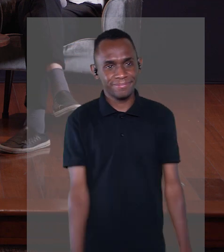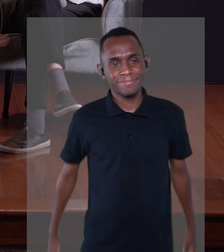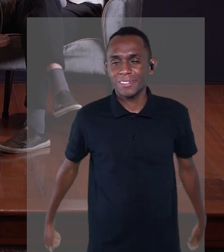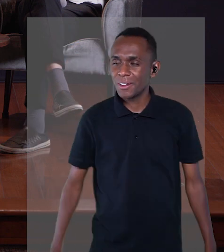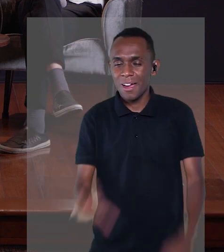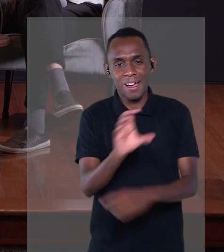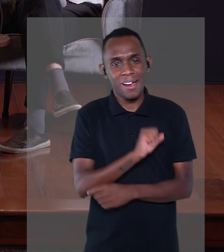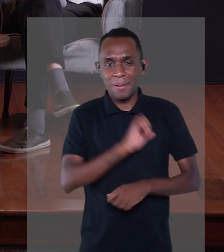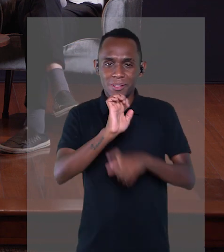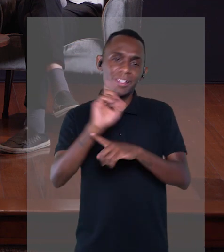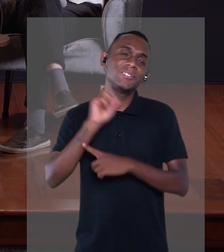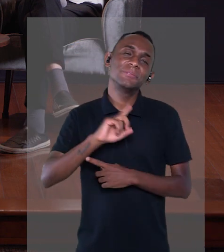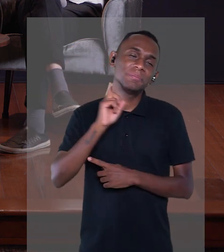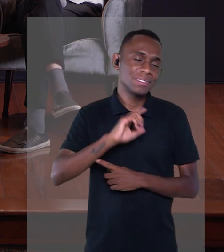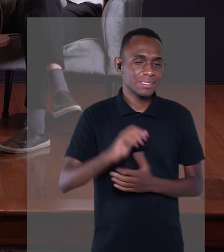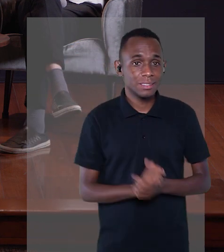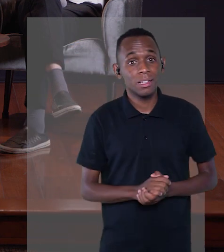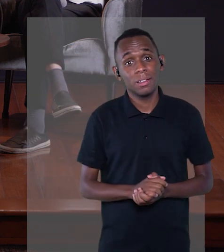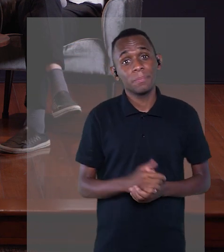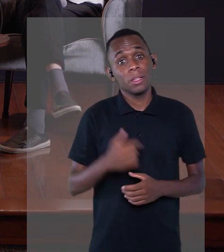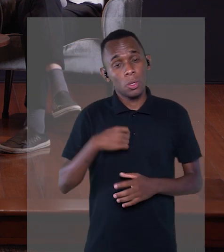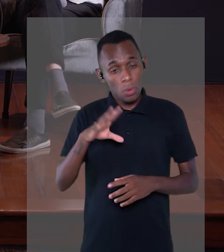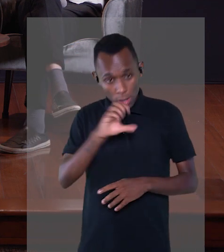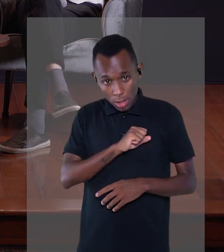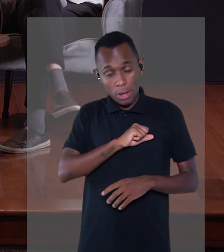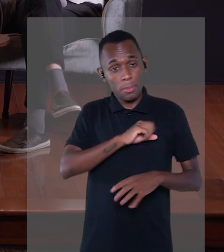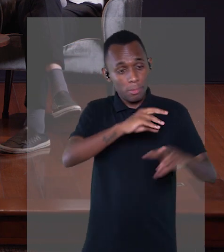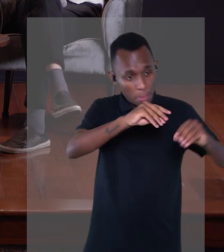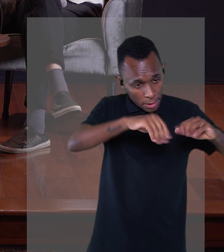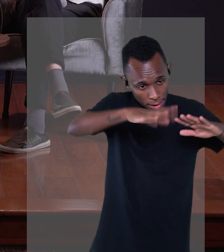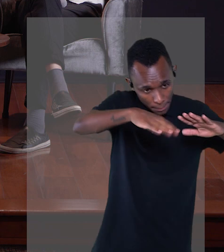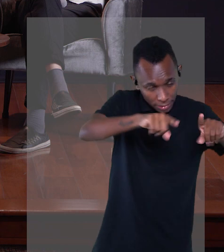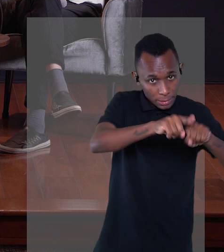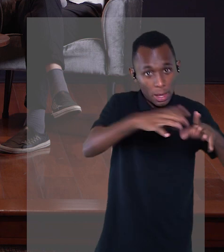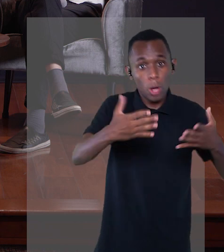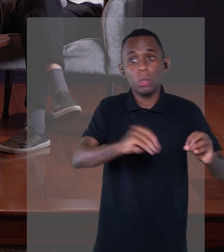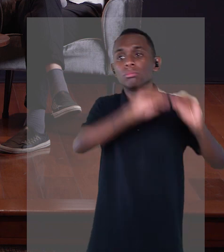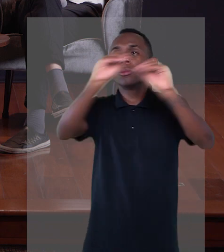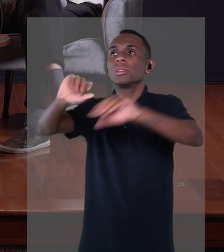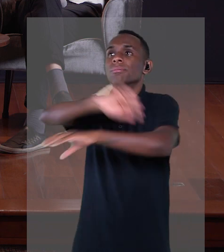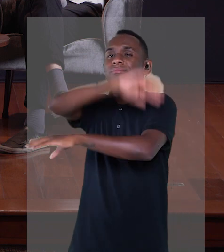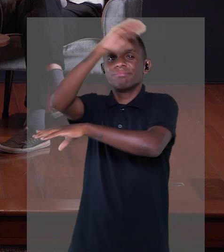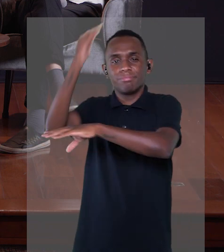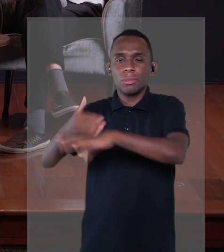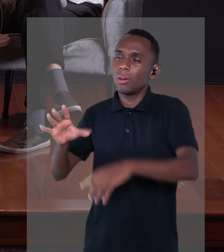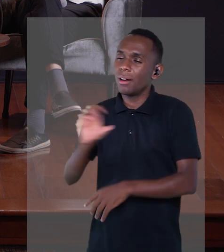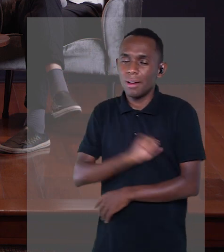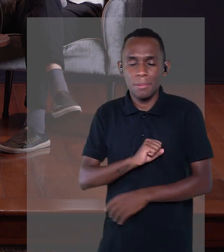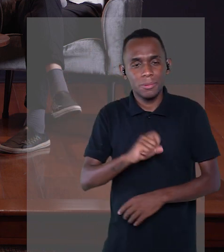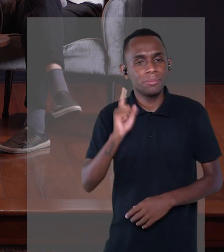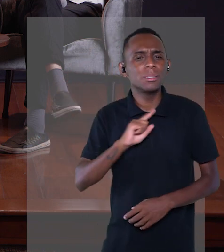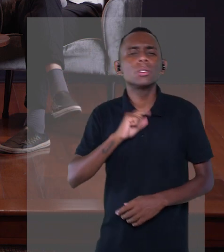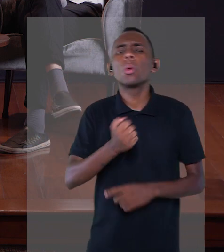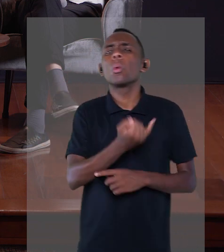Eu adoro Minas, eu adoro. Sou da praia, fui morar na praia e agora estou nas montanhas. Eu adoro Minas.